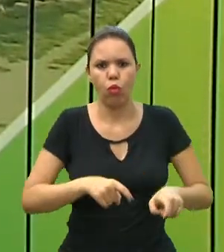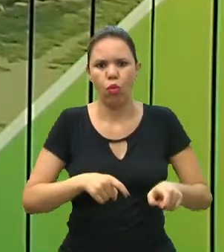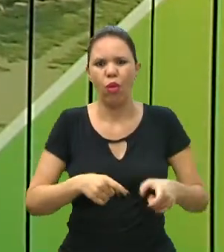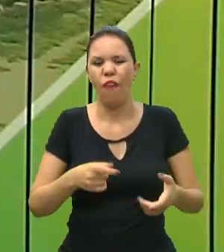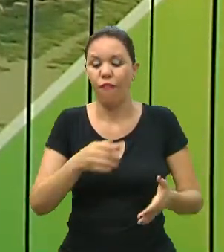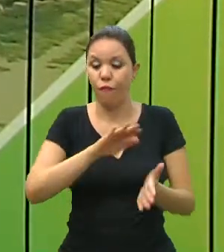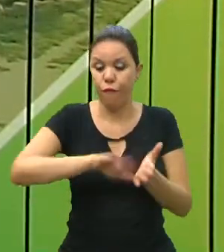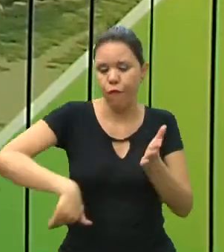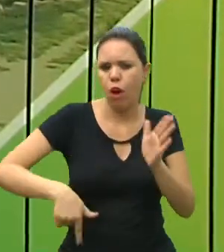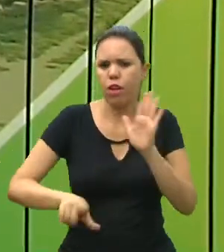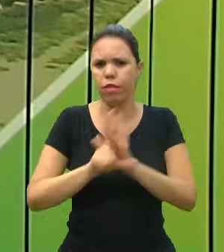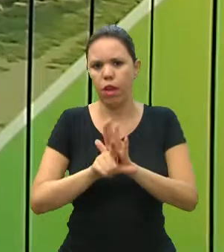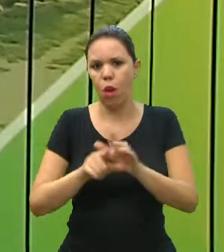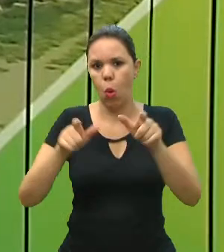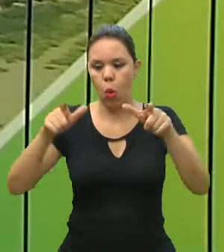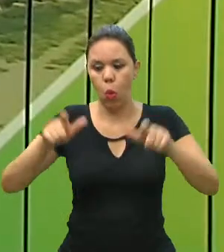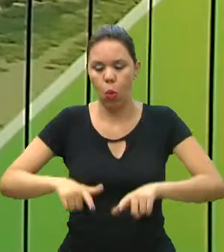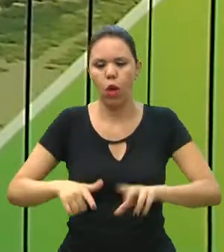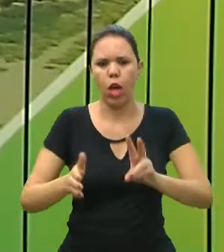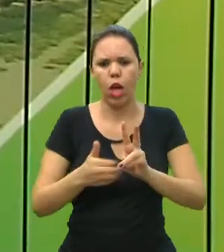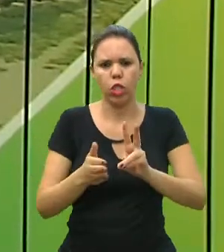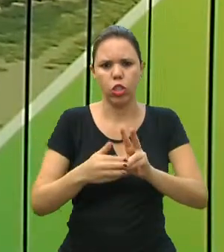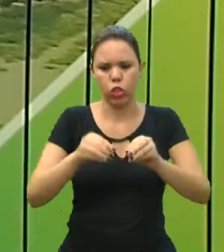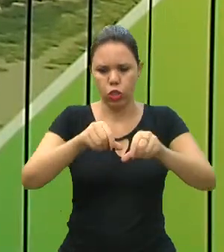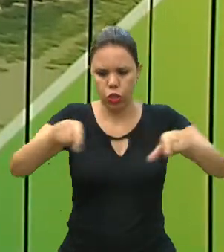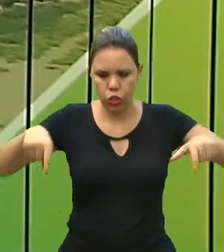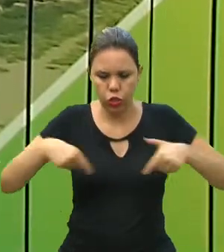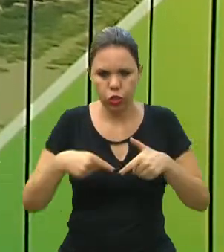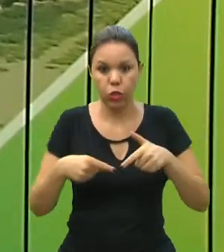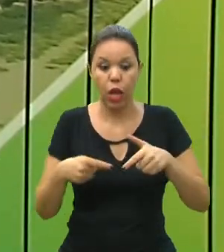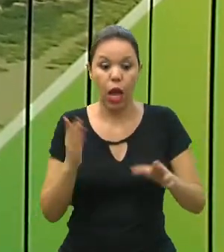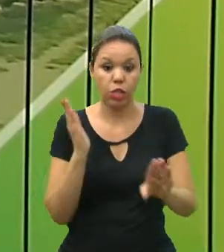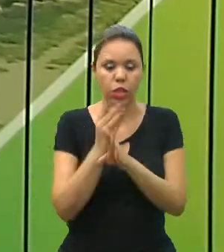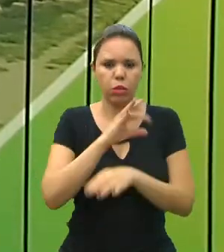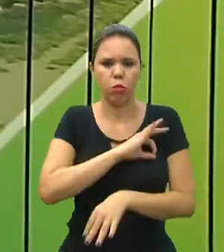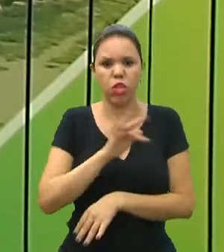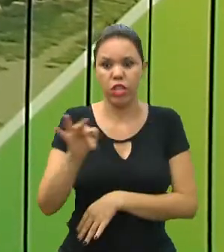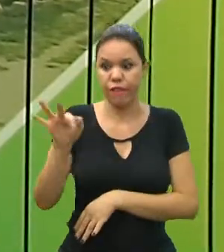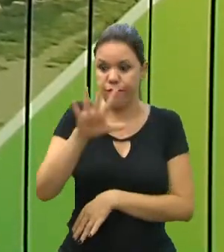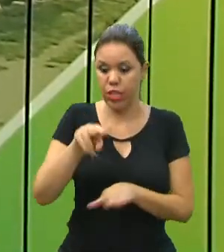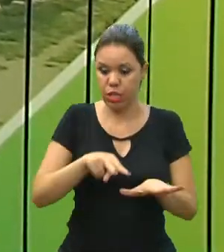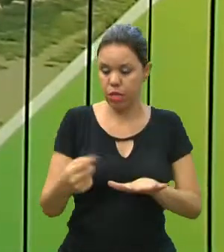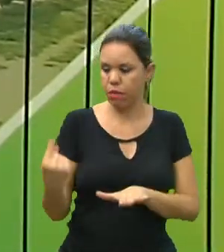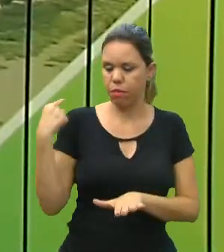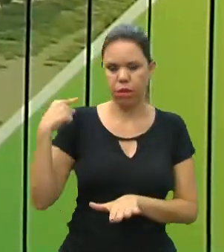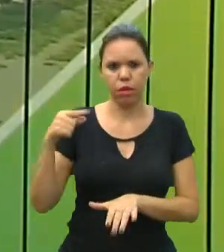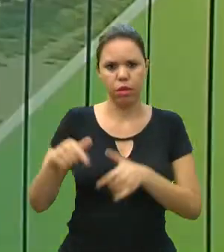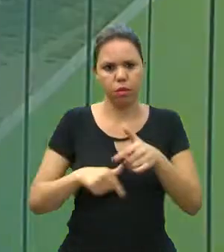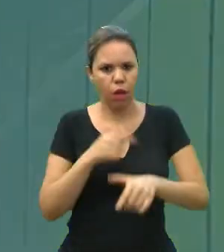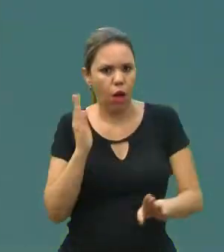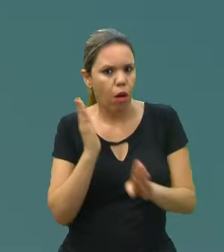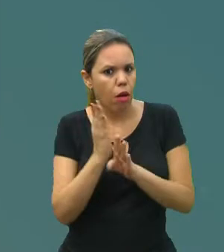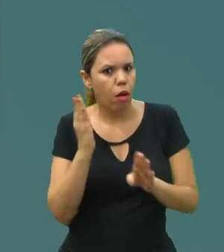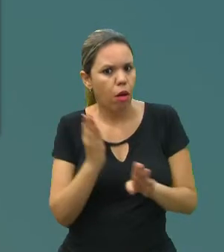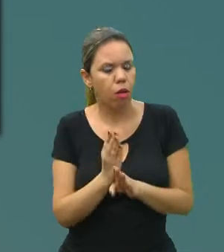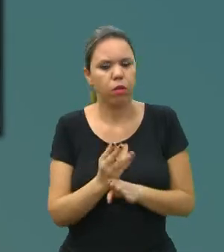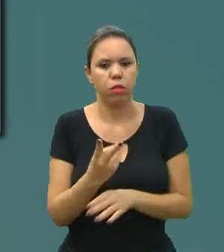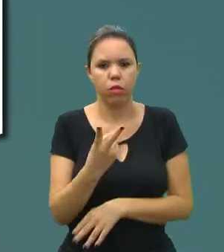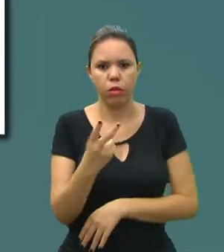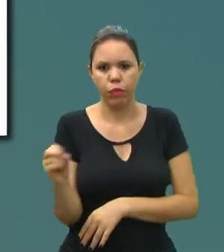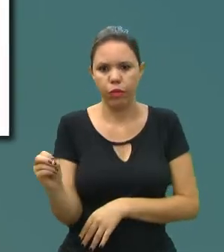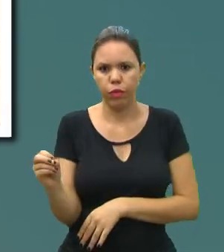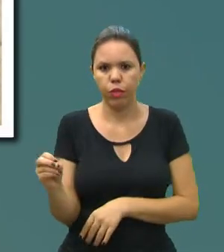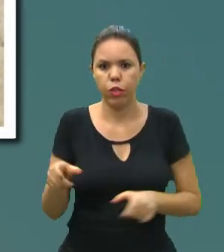terras indígenas Yanomami, que foi identificada pela Polícia Federal na última semana. A operação detectou ao